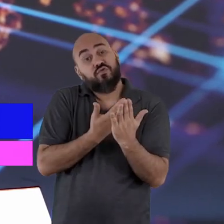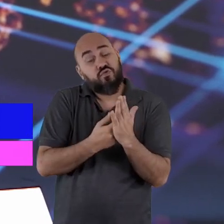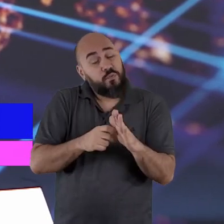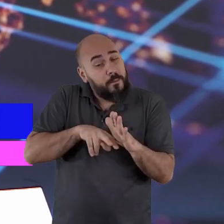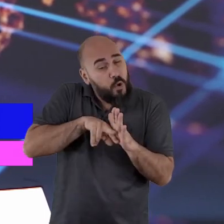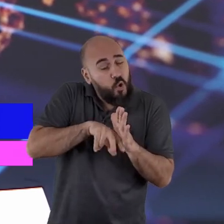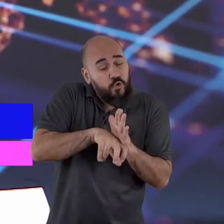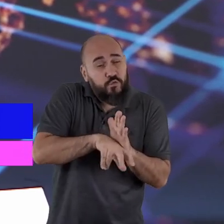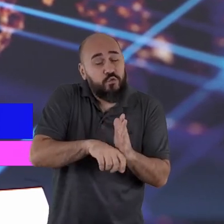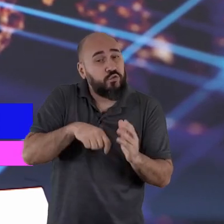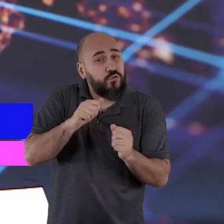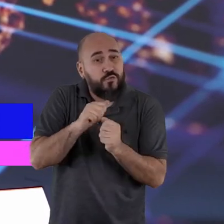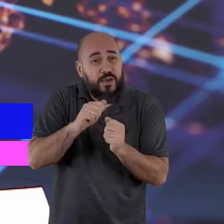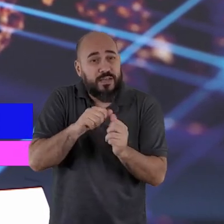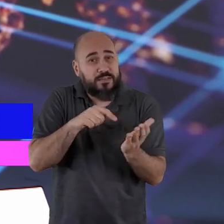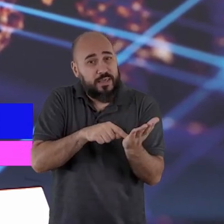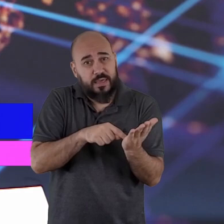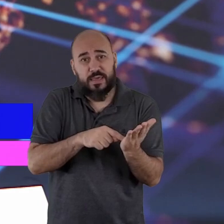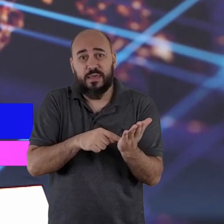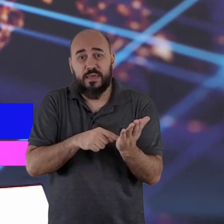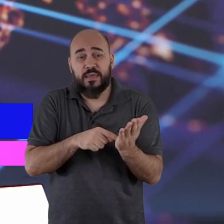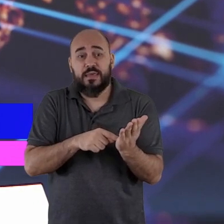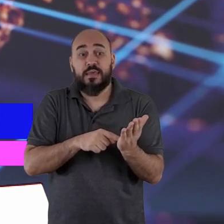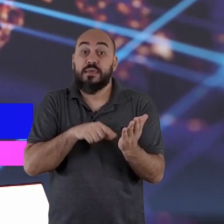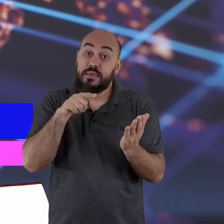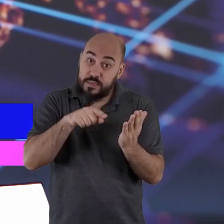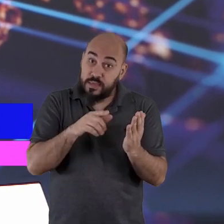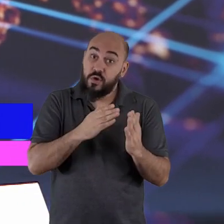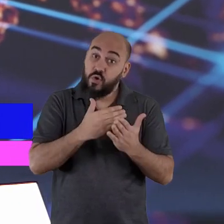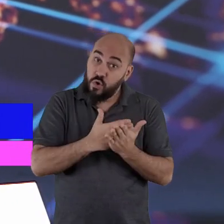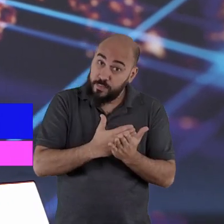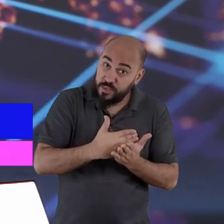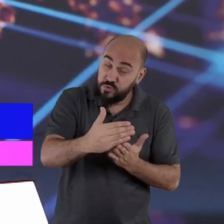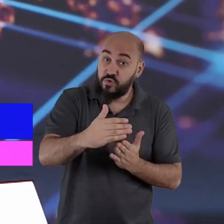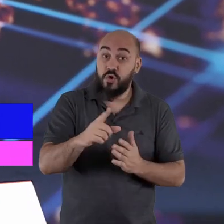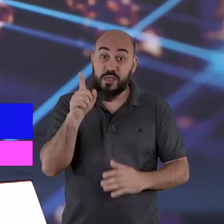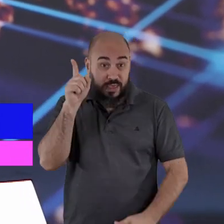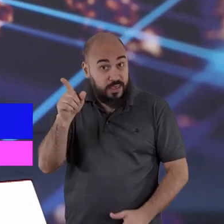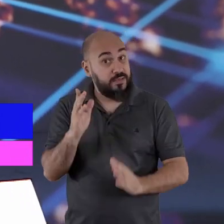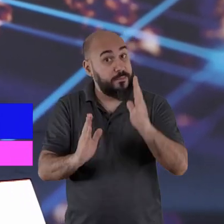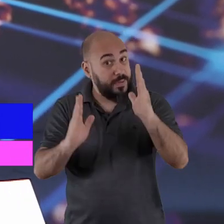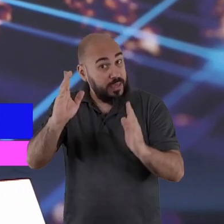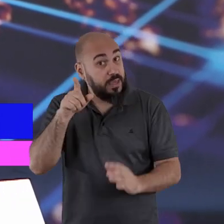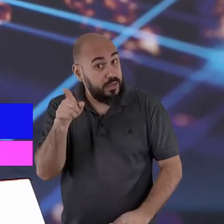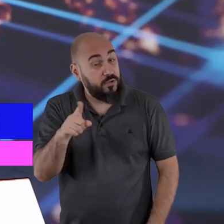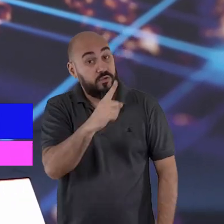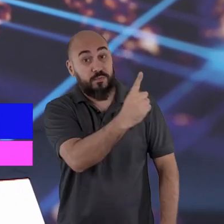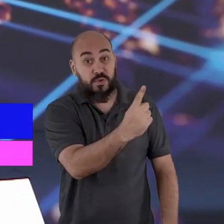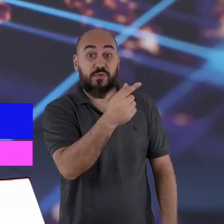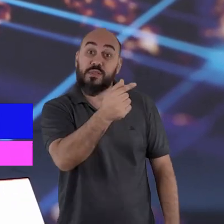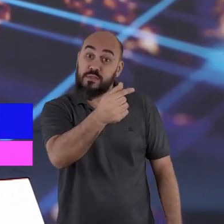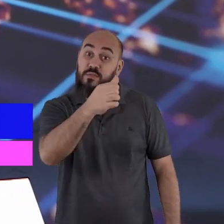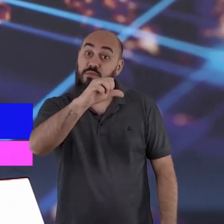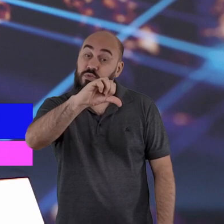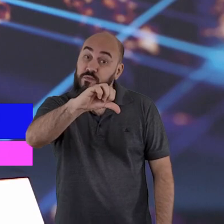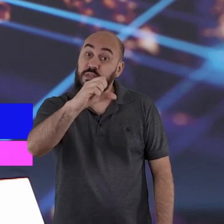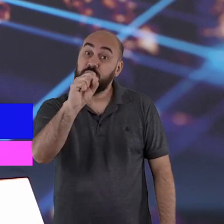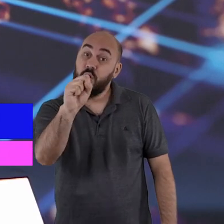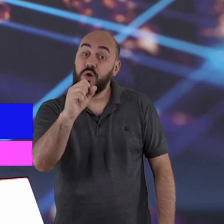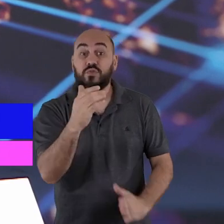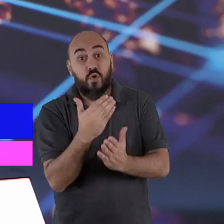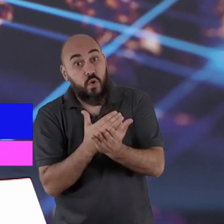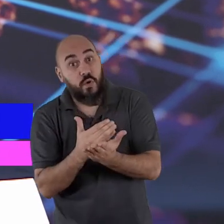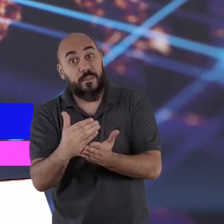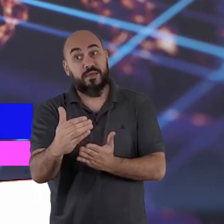isso aconteceria exatamente neste tempo, depois de 1798. Agora, perceba que